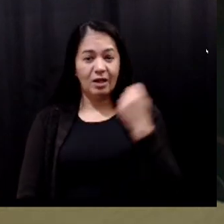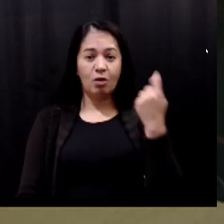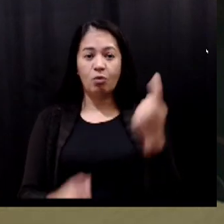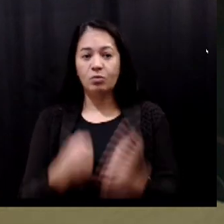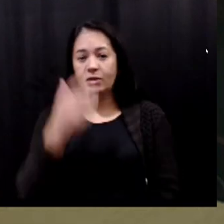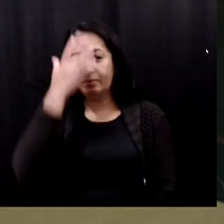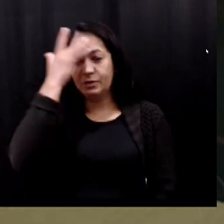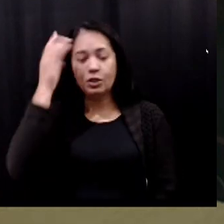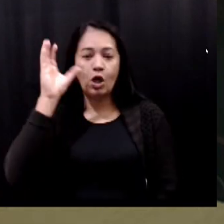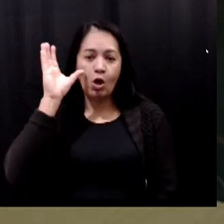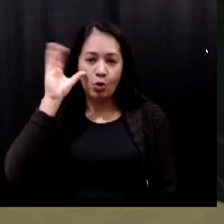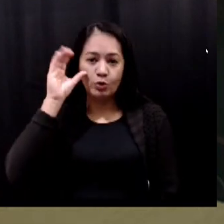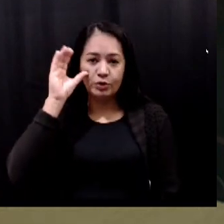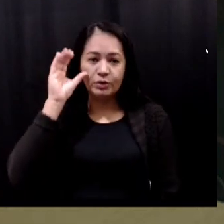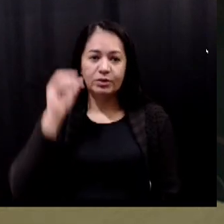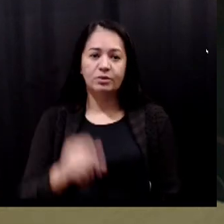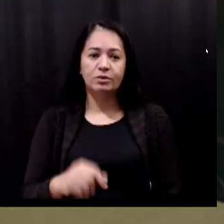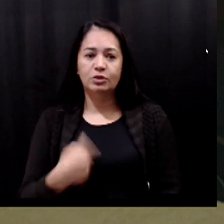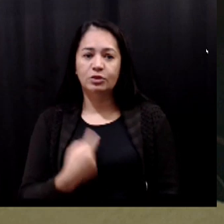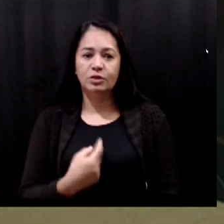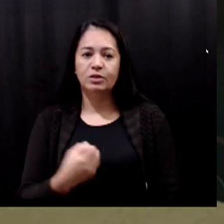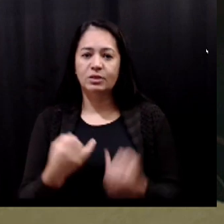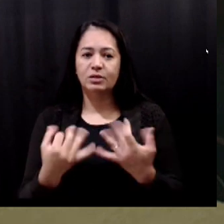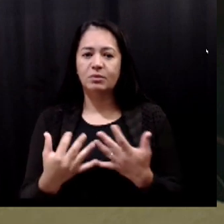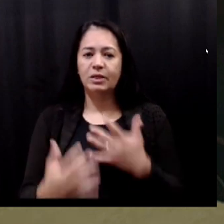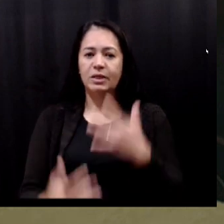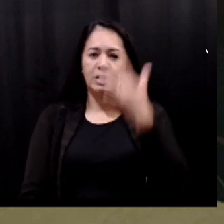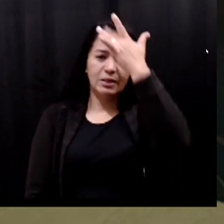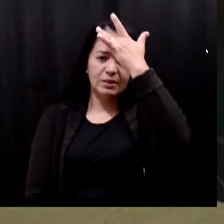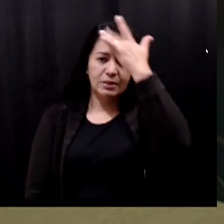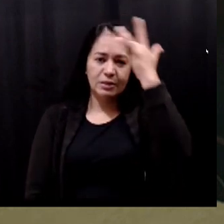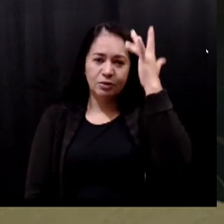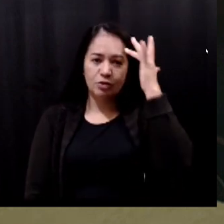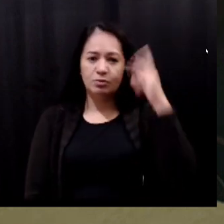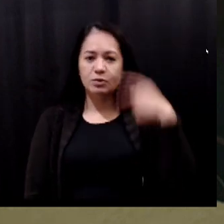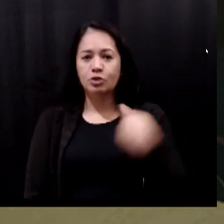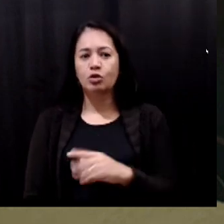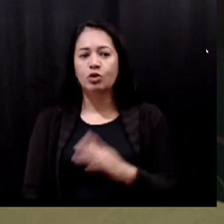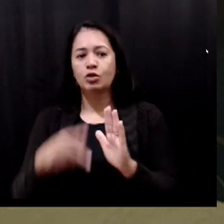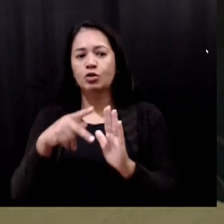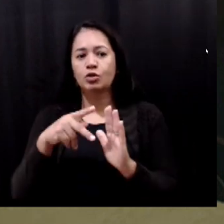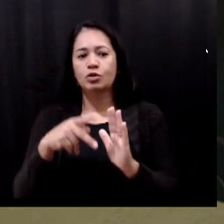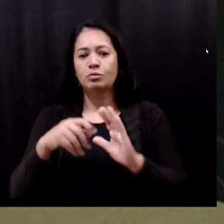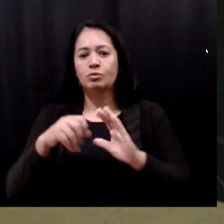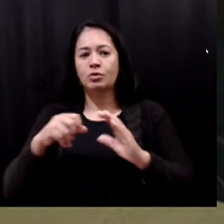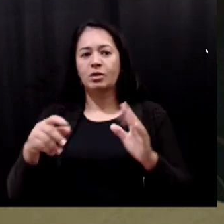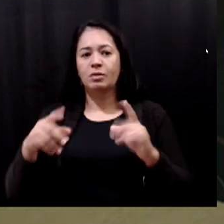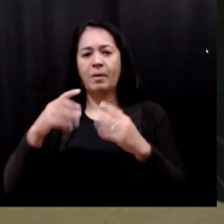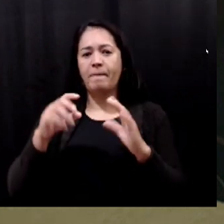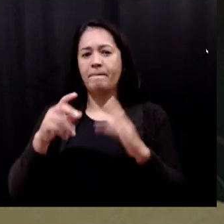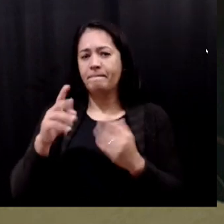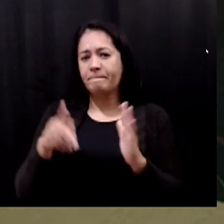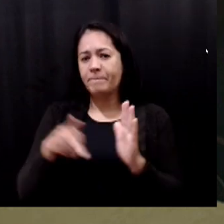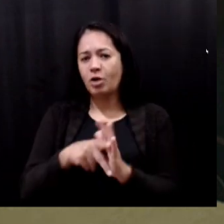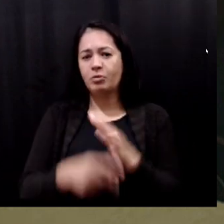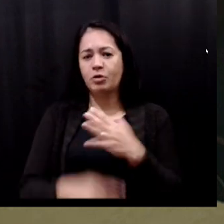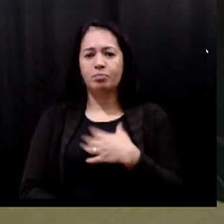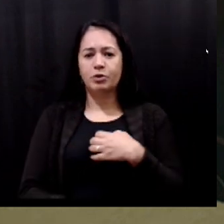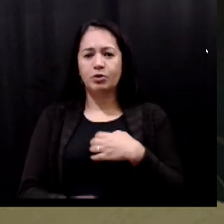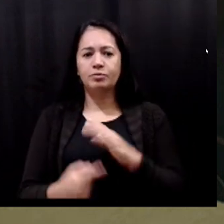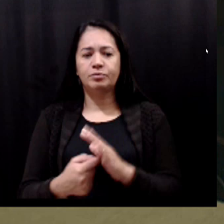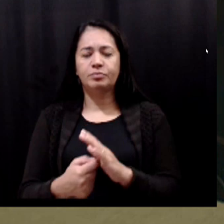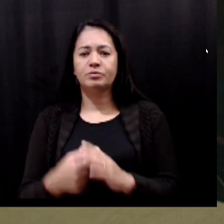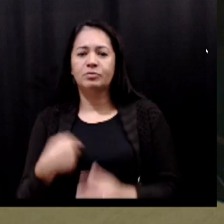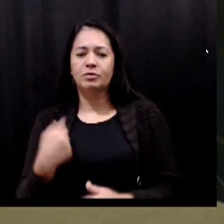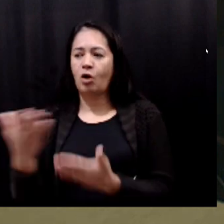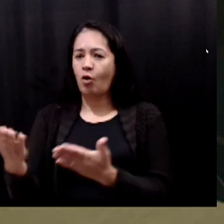né? A gente fala aqui muito sobre saúde mental, nosso programa é um programa sobre comportamento, e a gente traz aqui especialistas. Então,